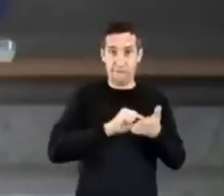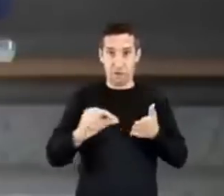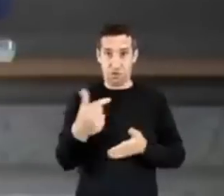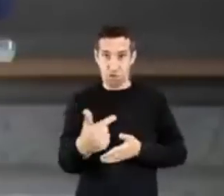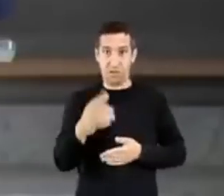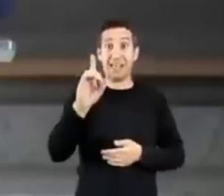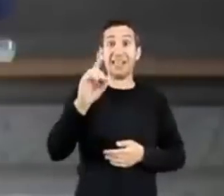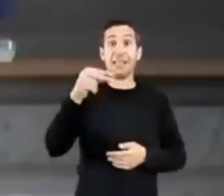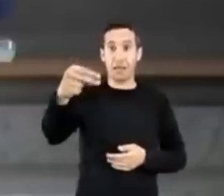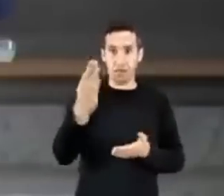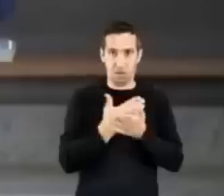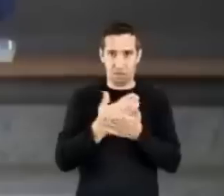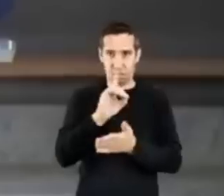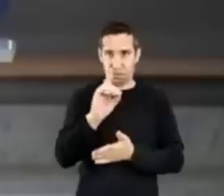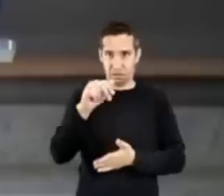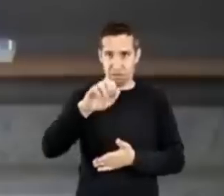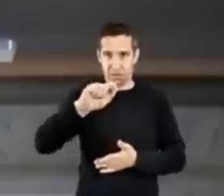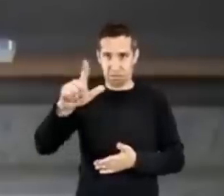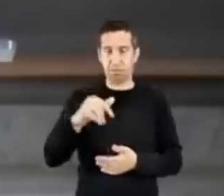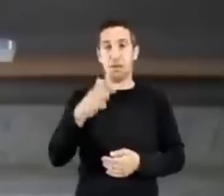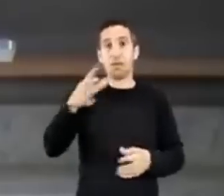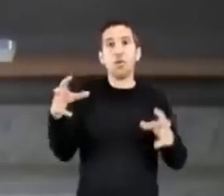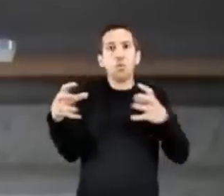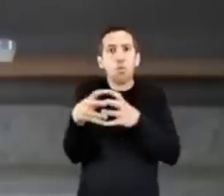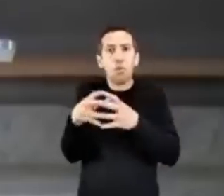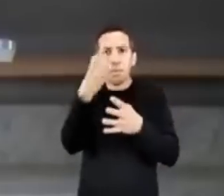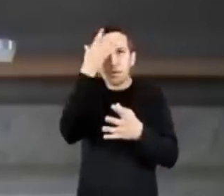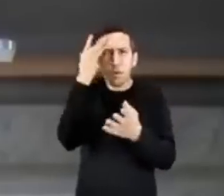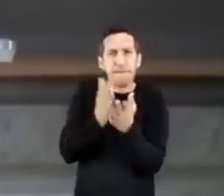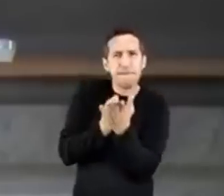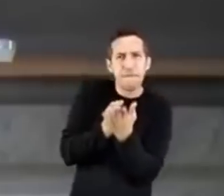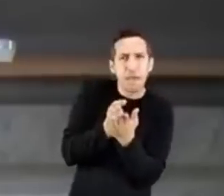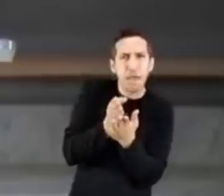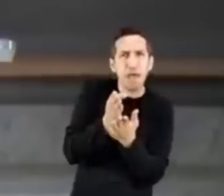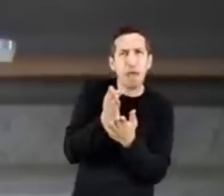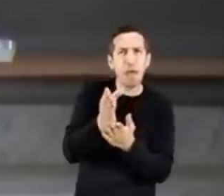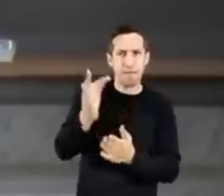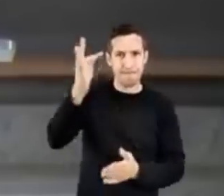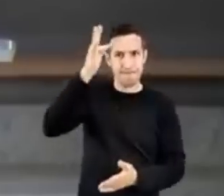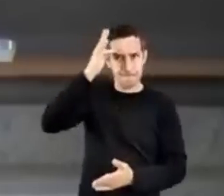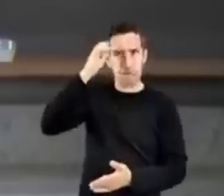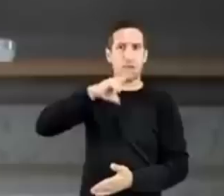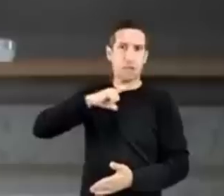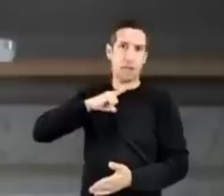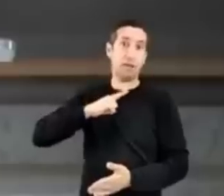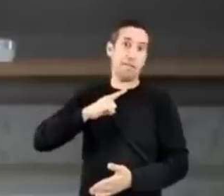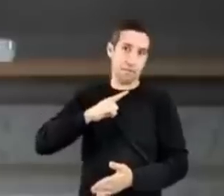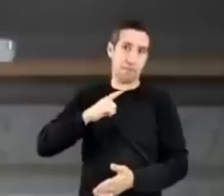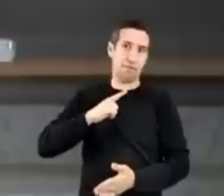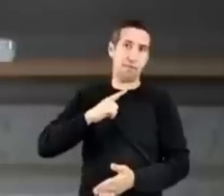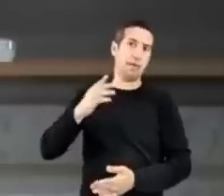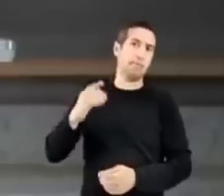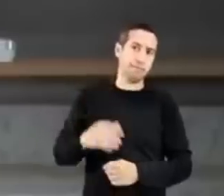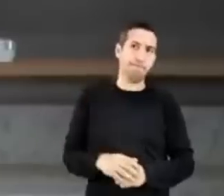fiéis o que morreram na fé da volta de Cristo na fé da mensagem